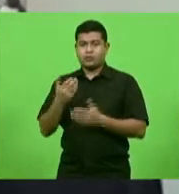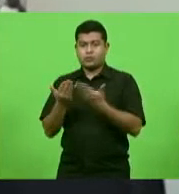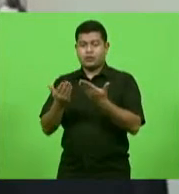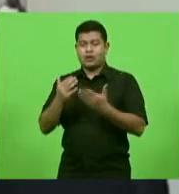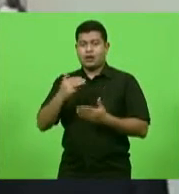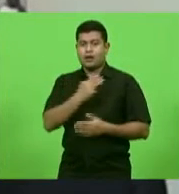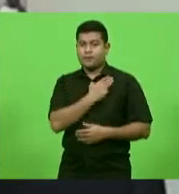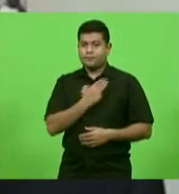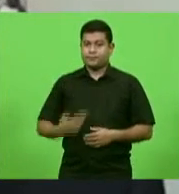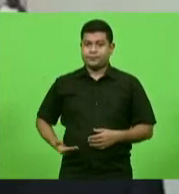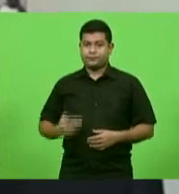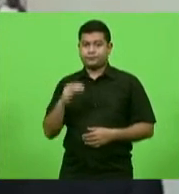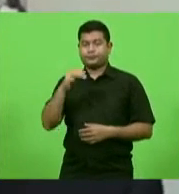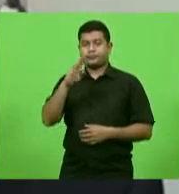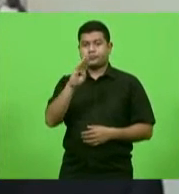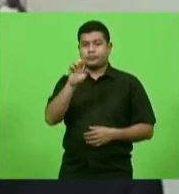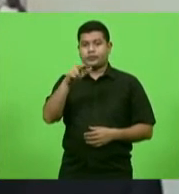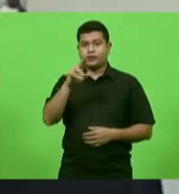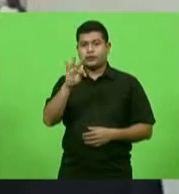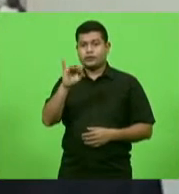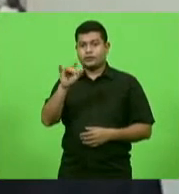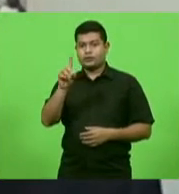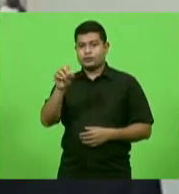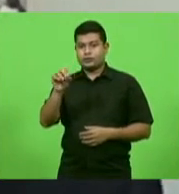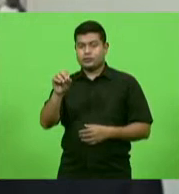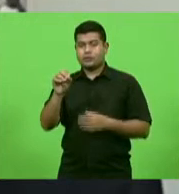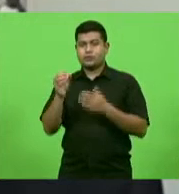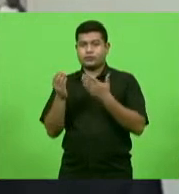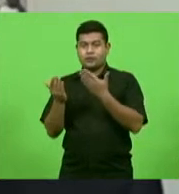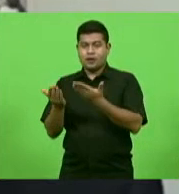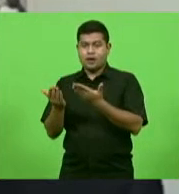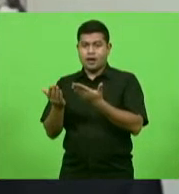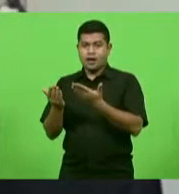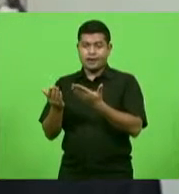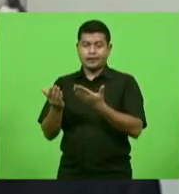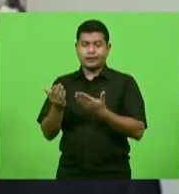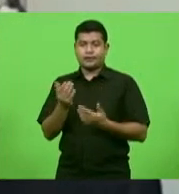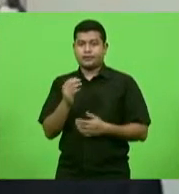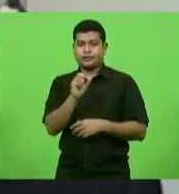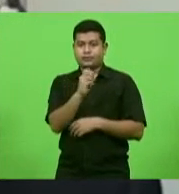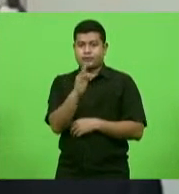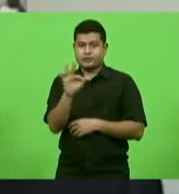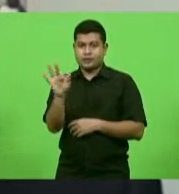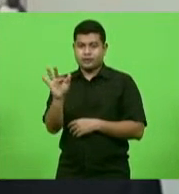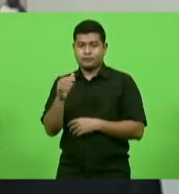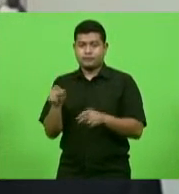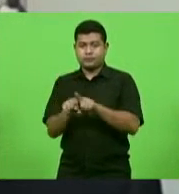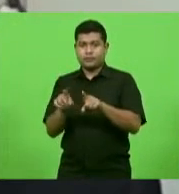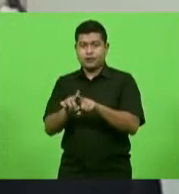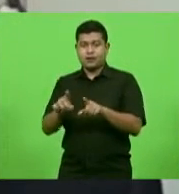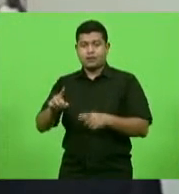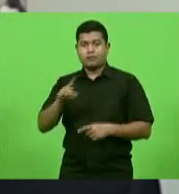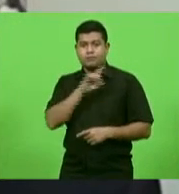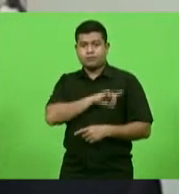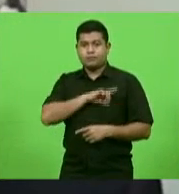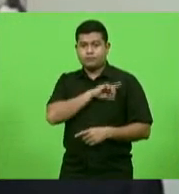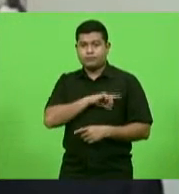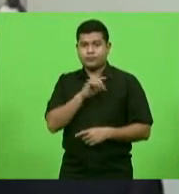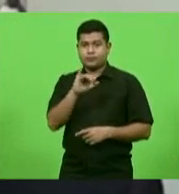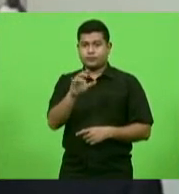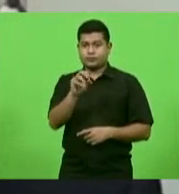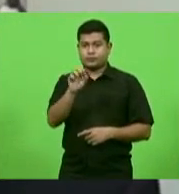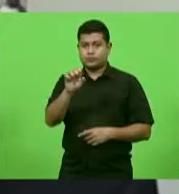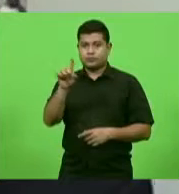Benedito Gonçalves, do Superior Tribunal de Justiça, o delegado da Polícia Federal, José Fernando Moraes, afirmou que a